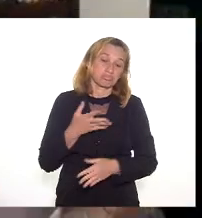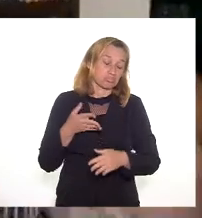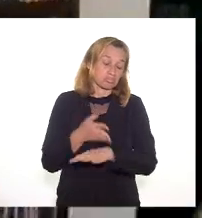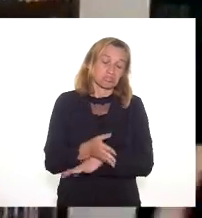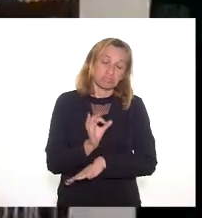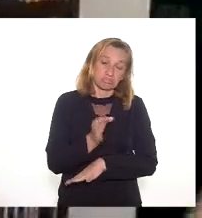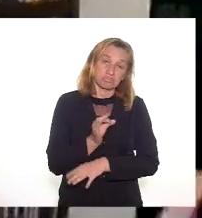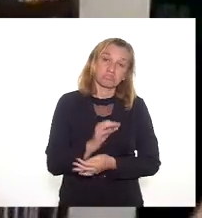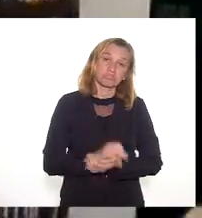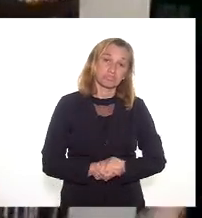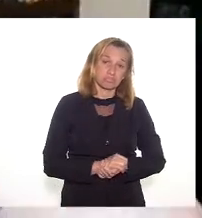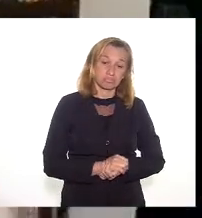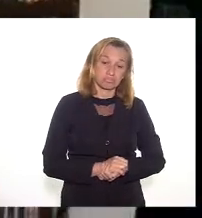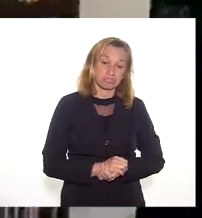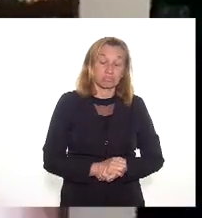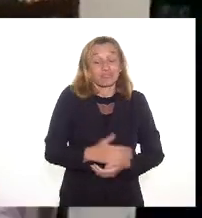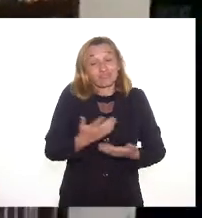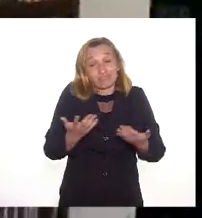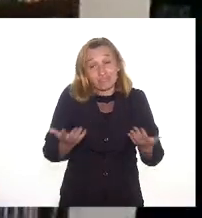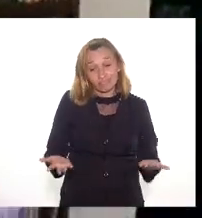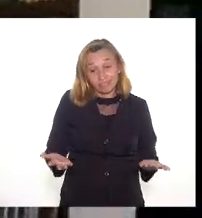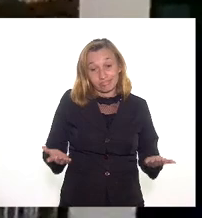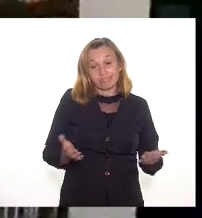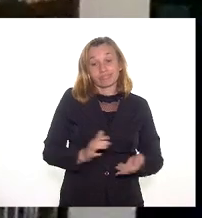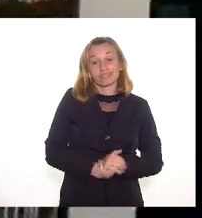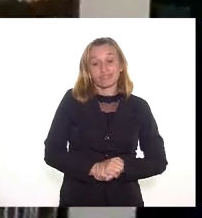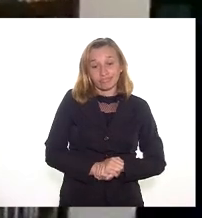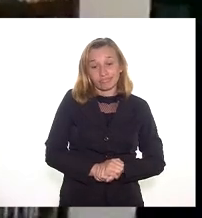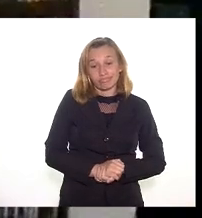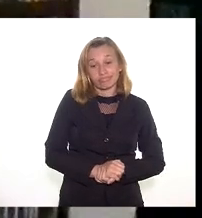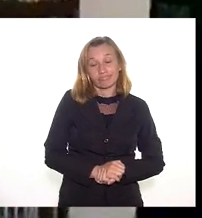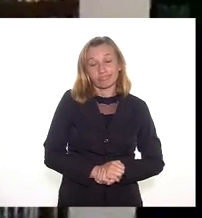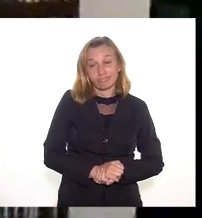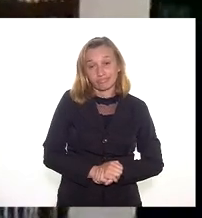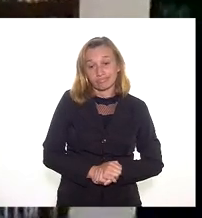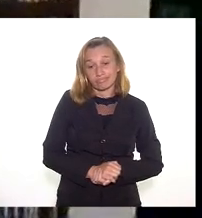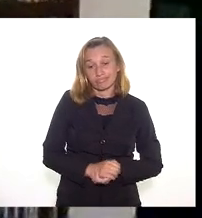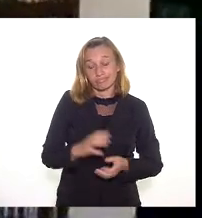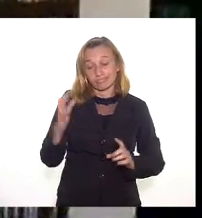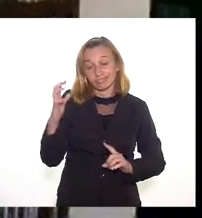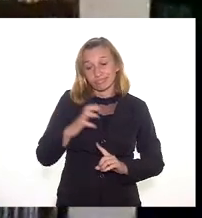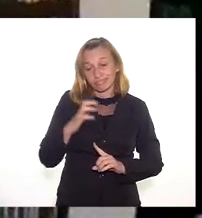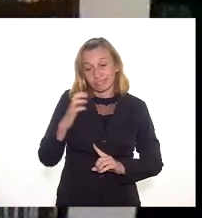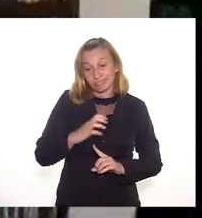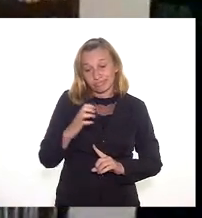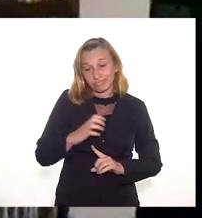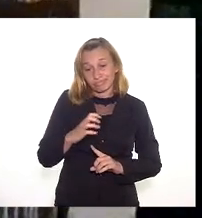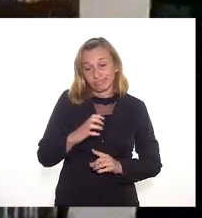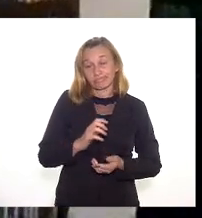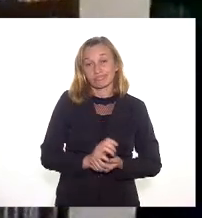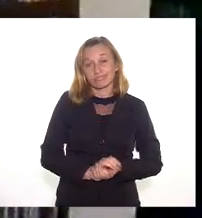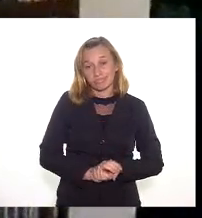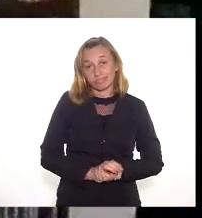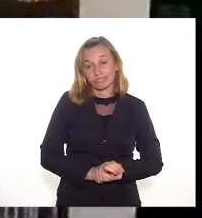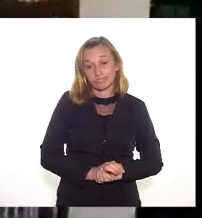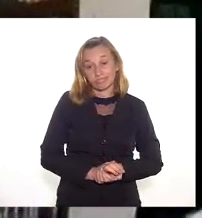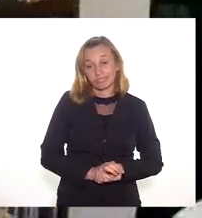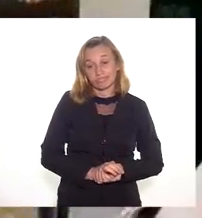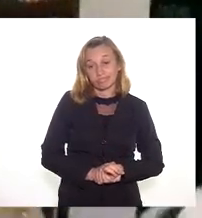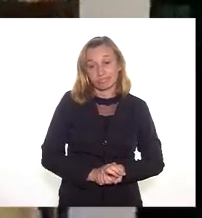como deveria chegar e é claro que por aí deve ter tido a influência essa componente